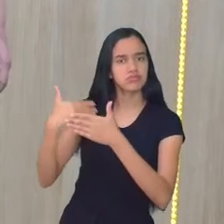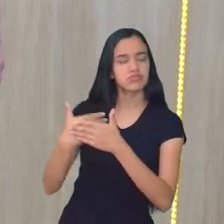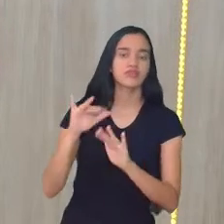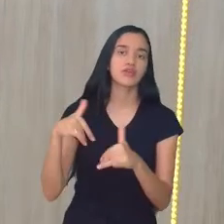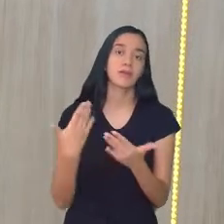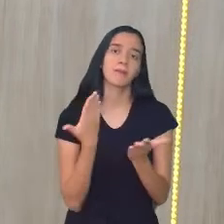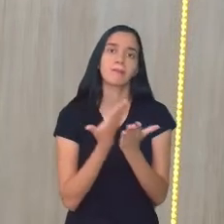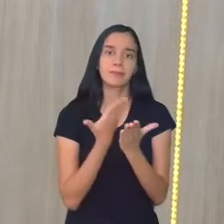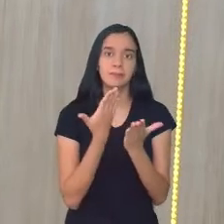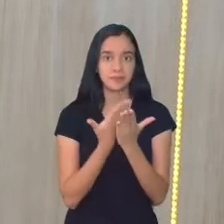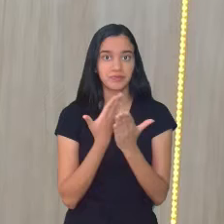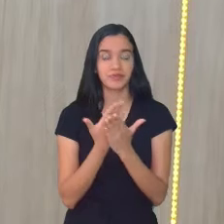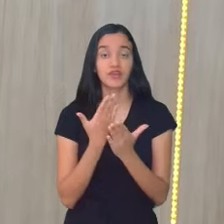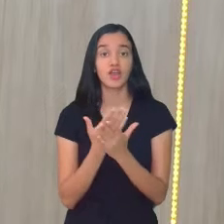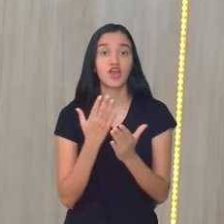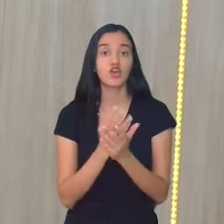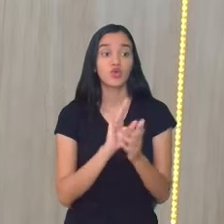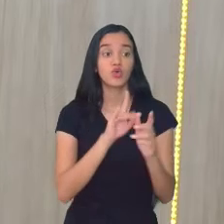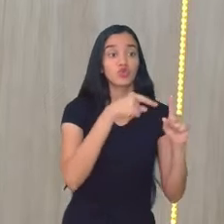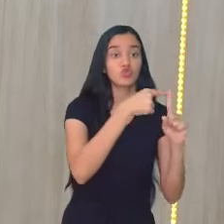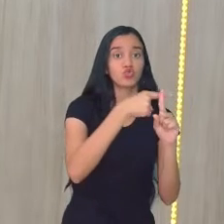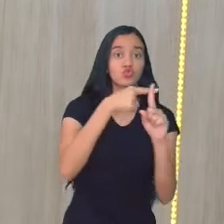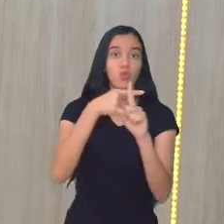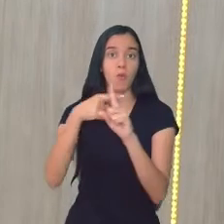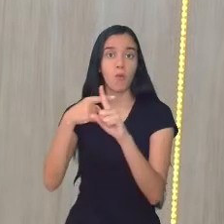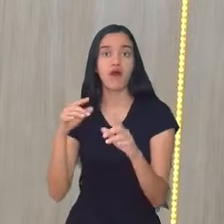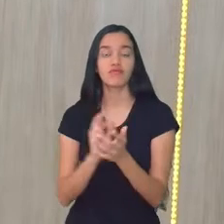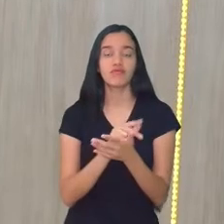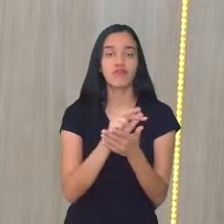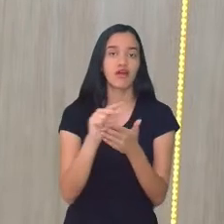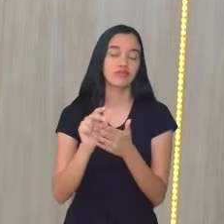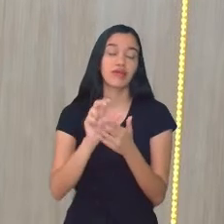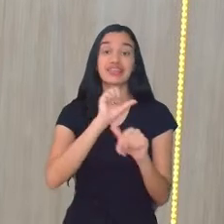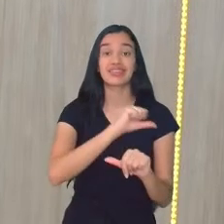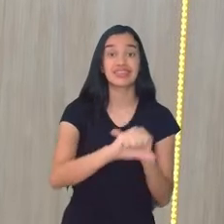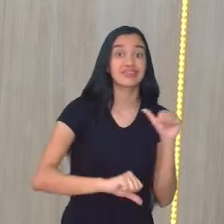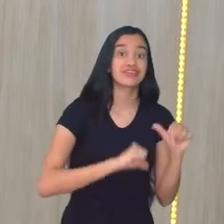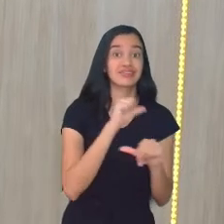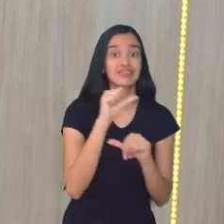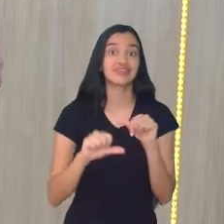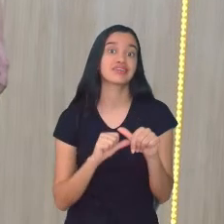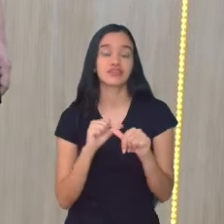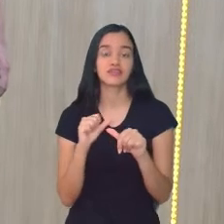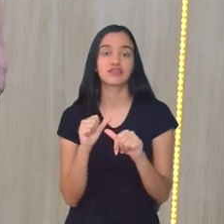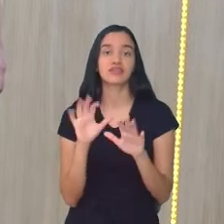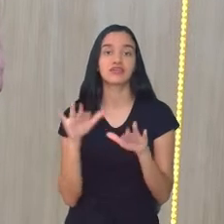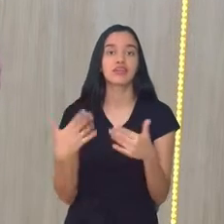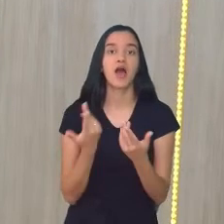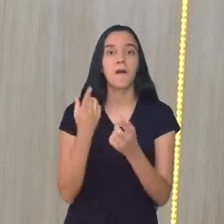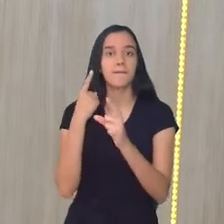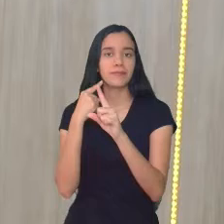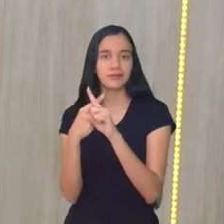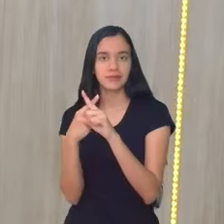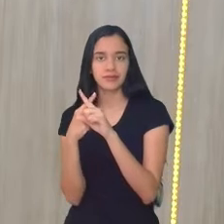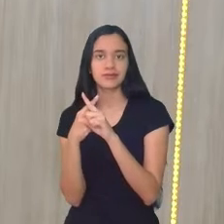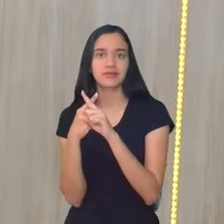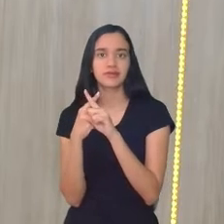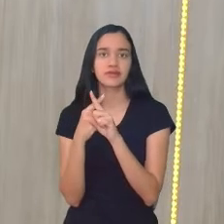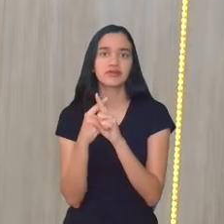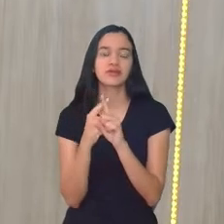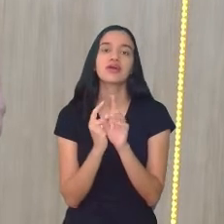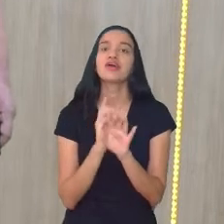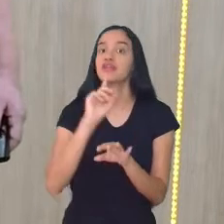soma diversos números repetidos, a gente transformou para a questão da multiplicação. Isso, perfeito. E